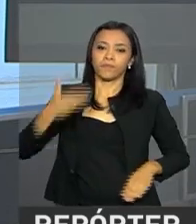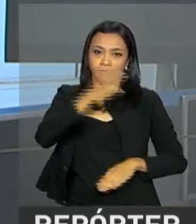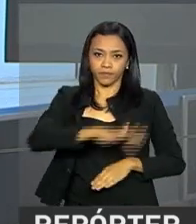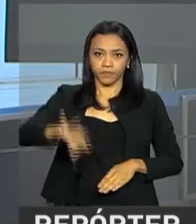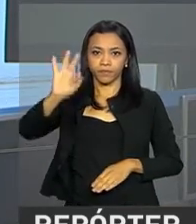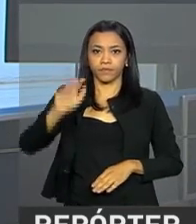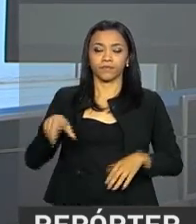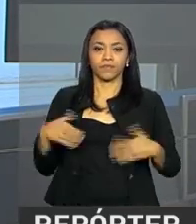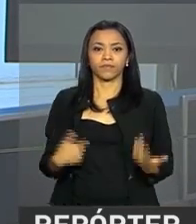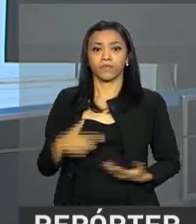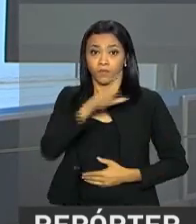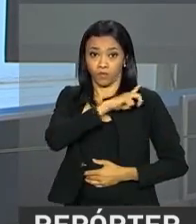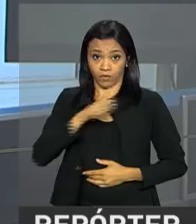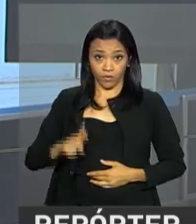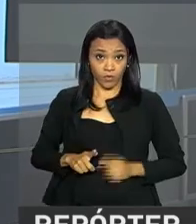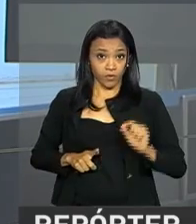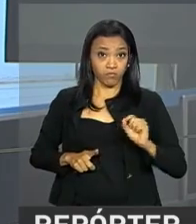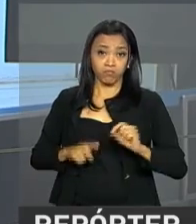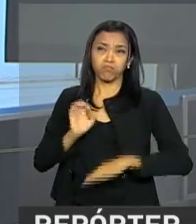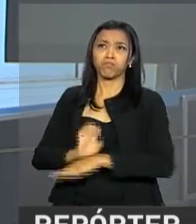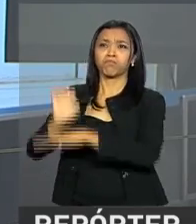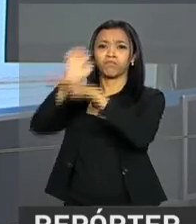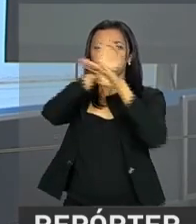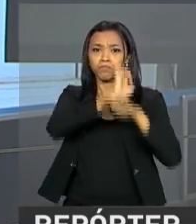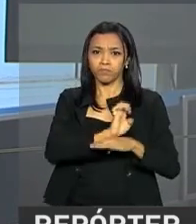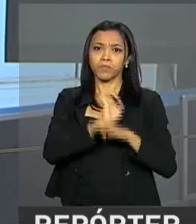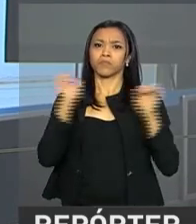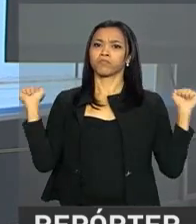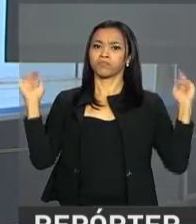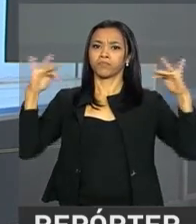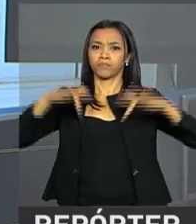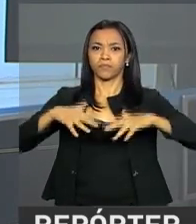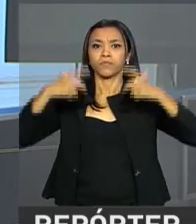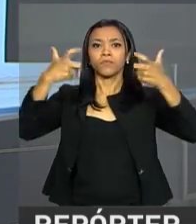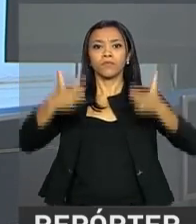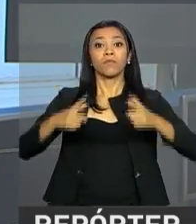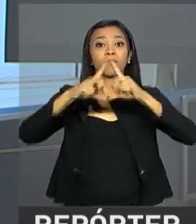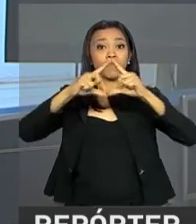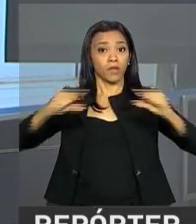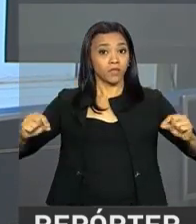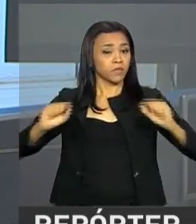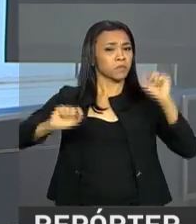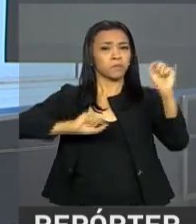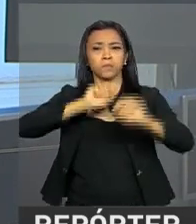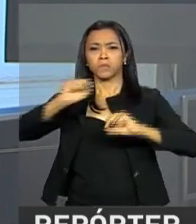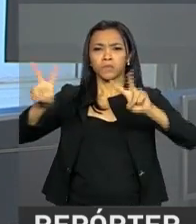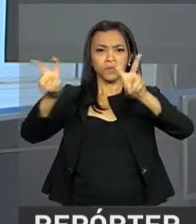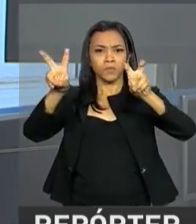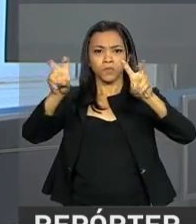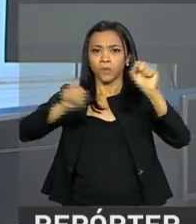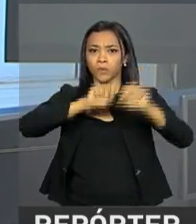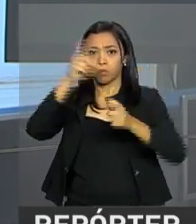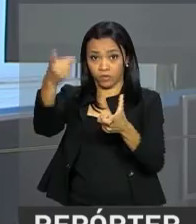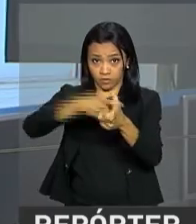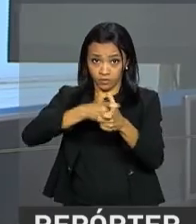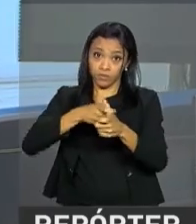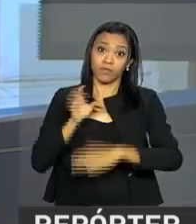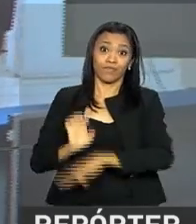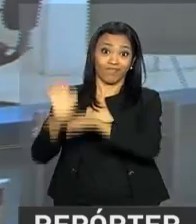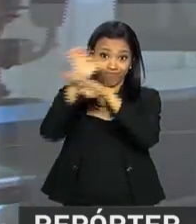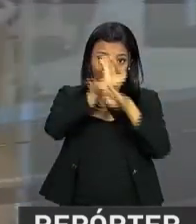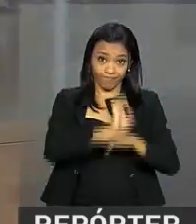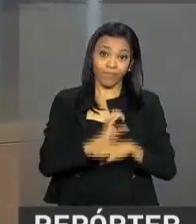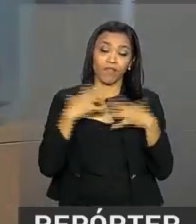governadores de todo o país estão aqui em brasília para discutir a dívida dos estados vamos ao vivo ao palácio planalto